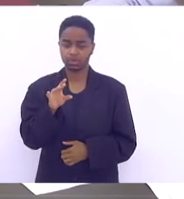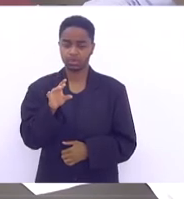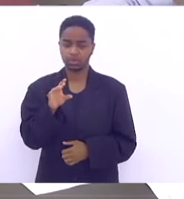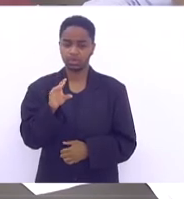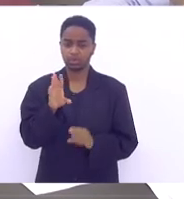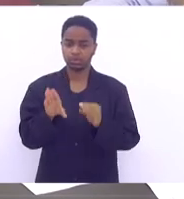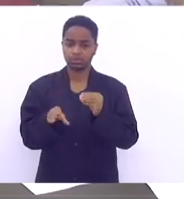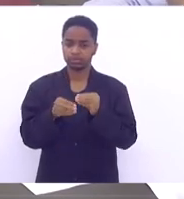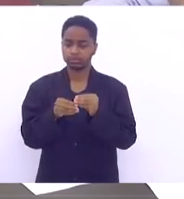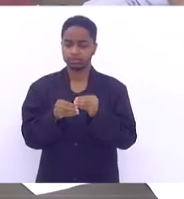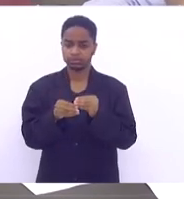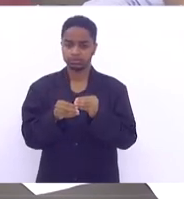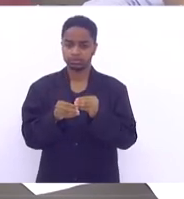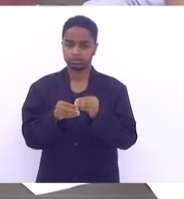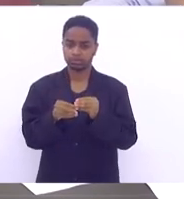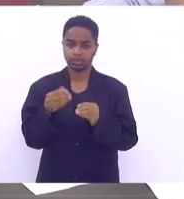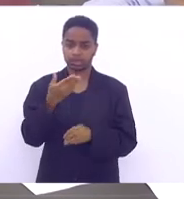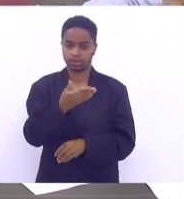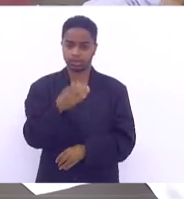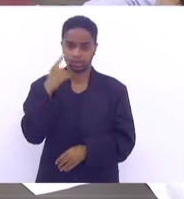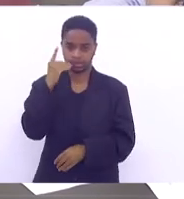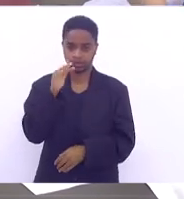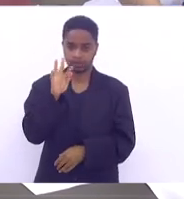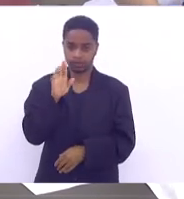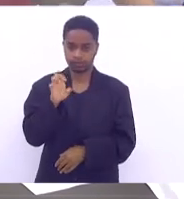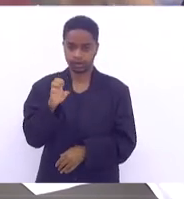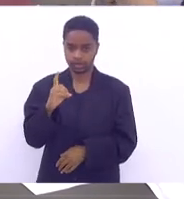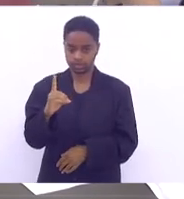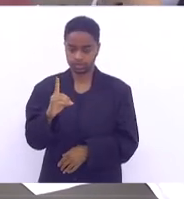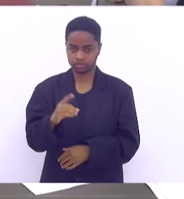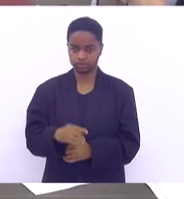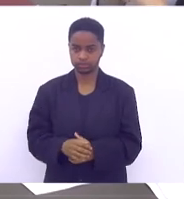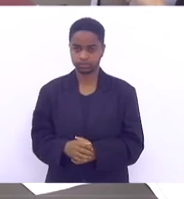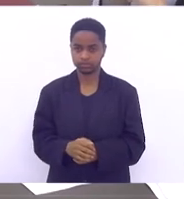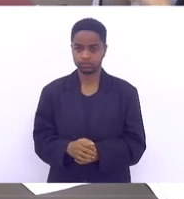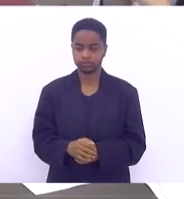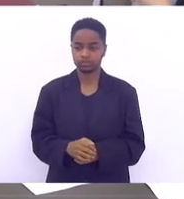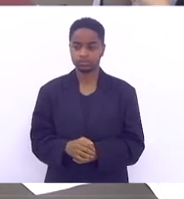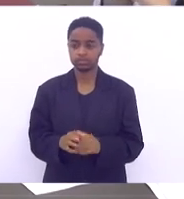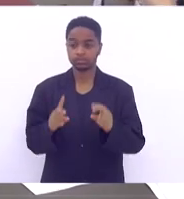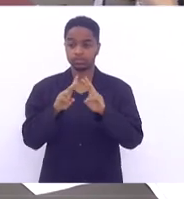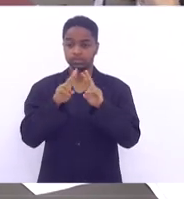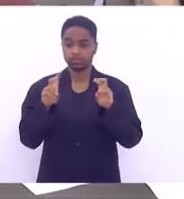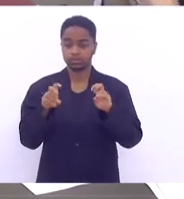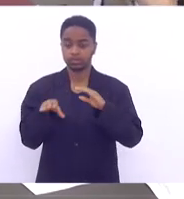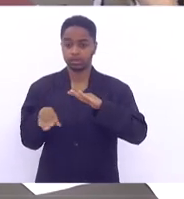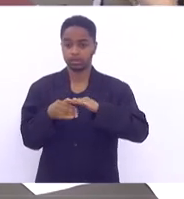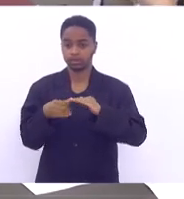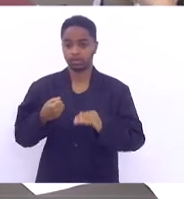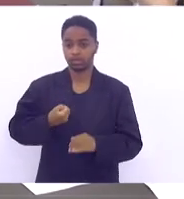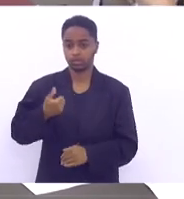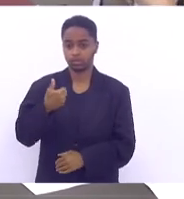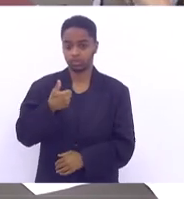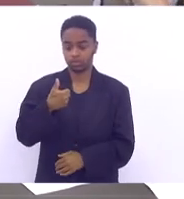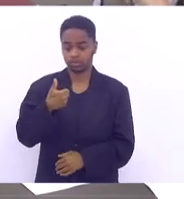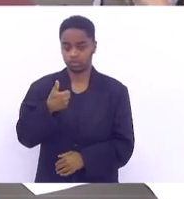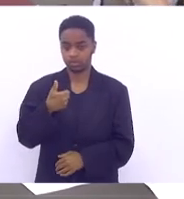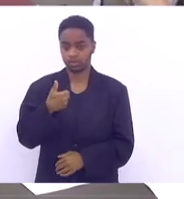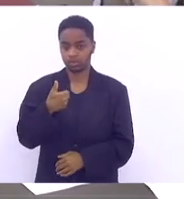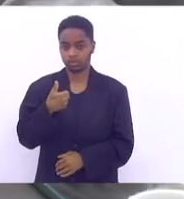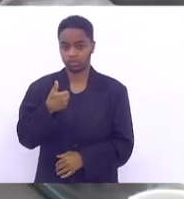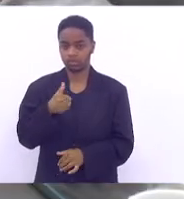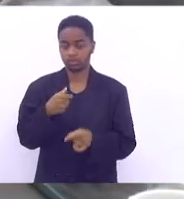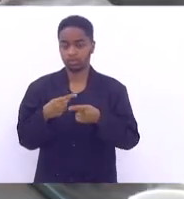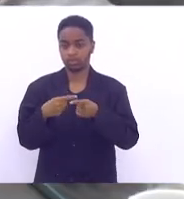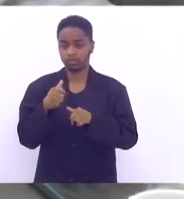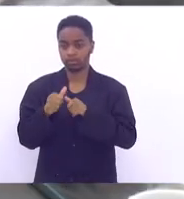o nobre deputado Fred, que é o relator da matéria, com relação à emenda número 1, que faz